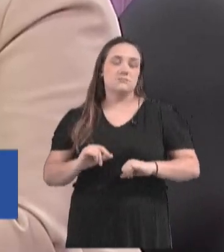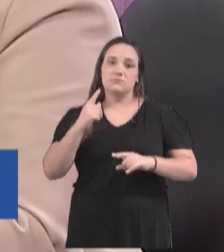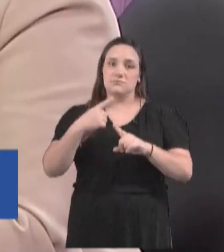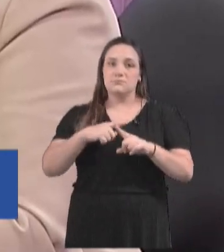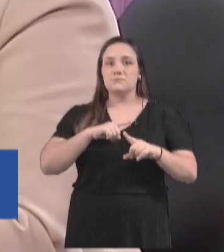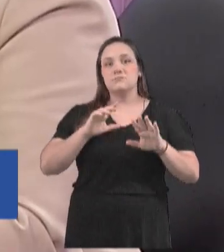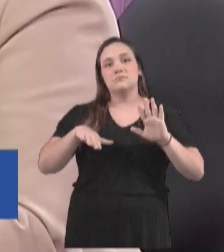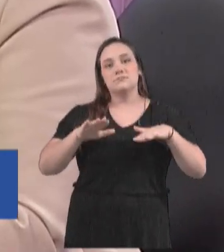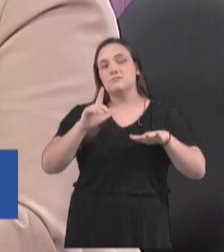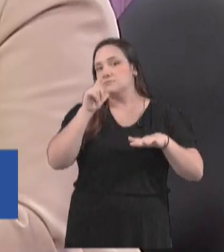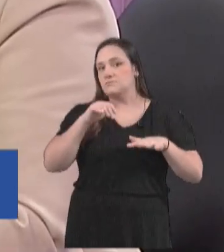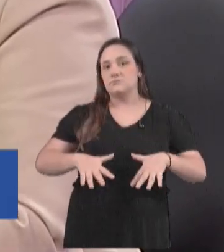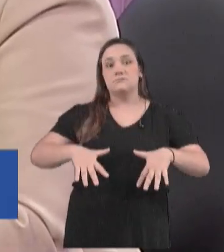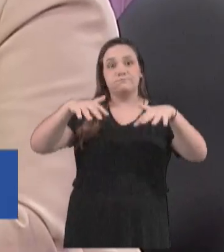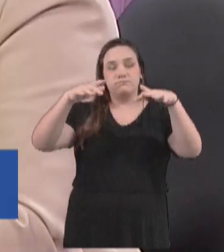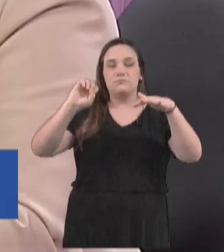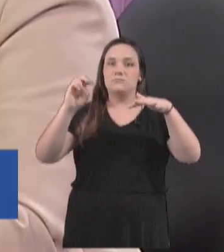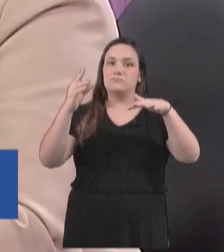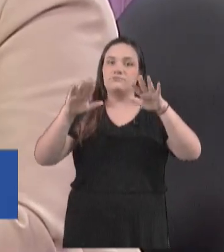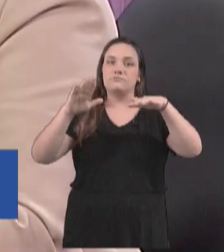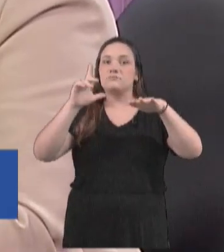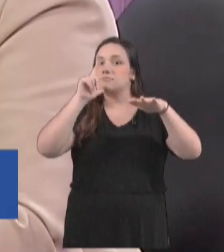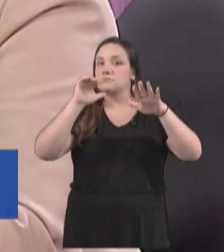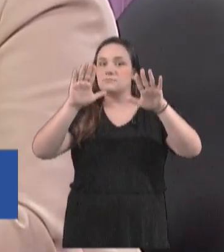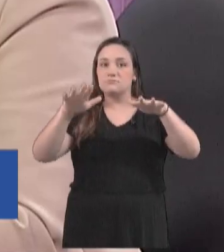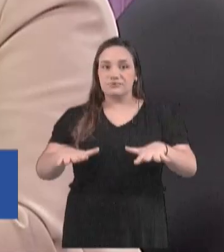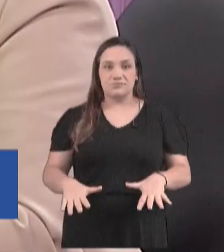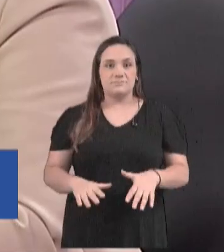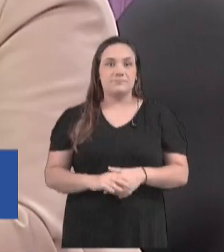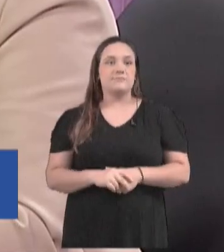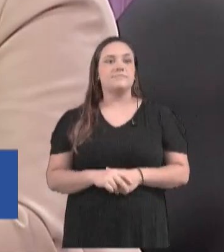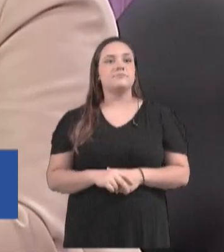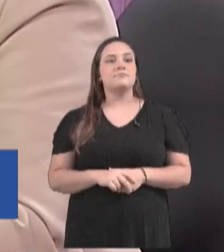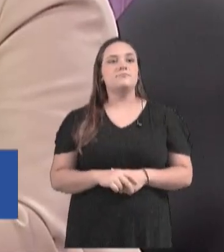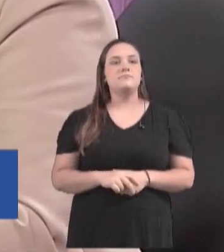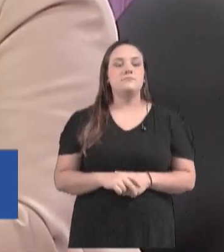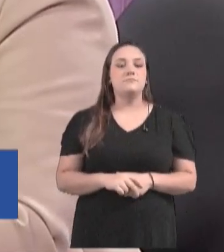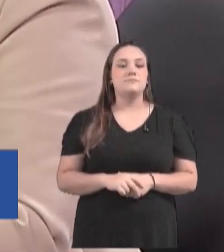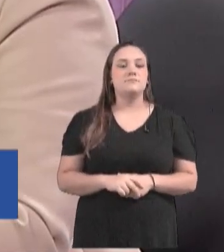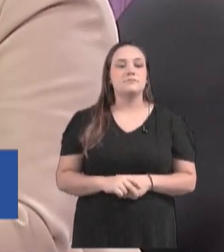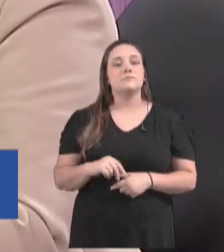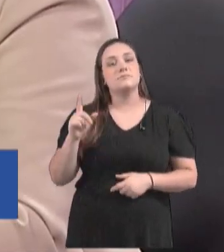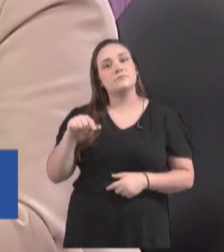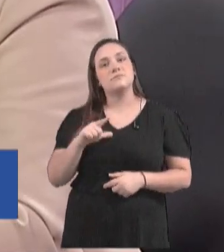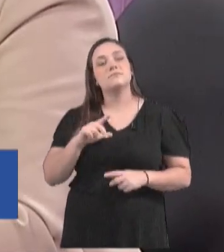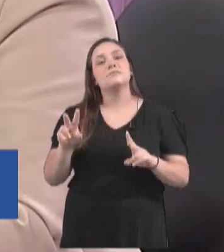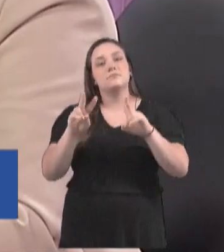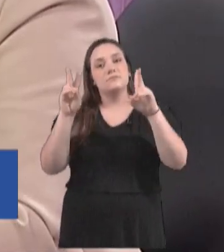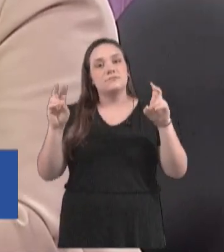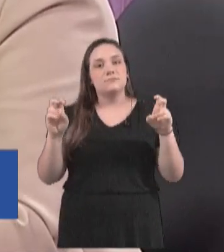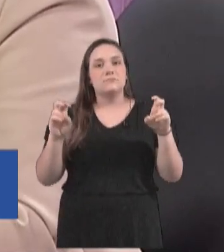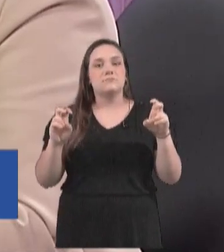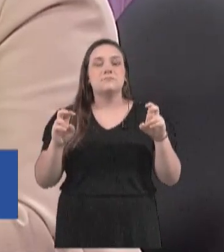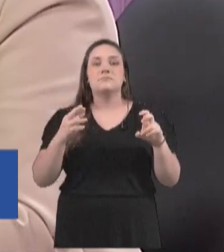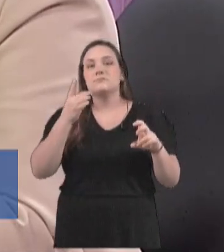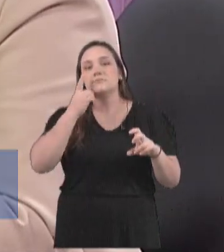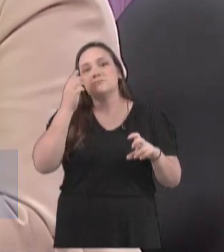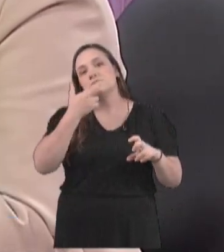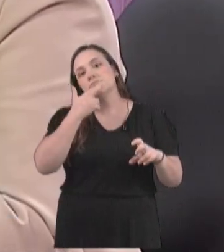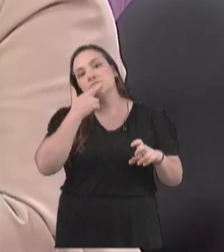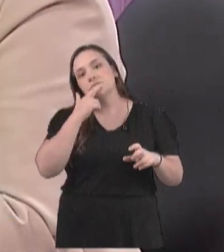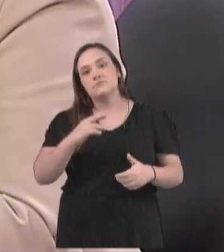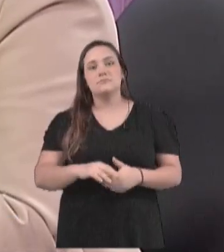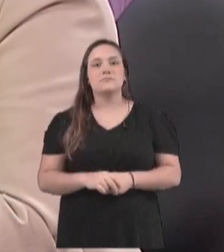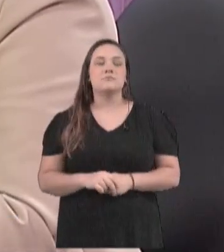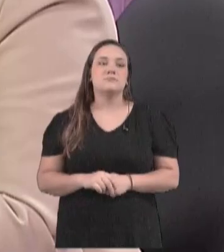e escassez. Desse primeiro ponto que a senhora vai mediar, que vai ser trazido pelo deputado Renato Câmara, e na